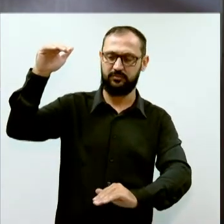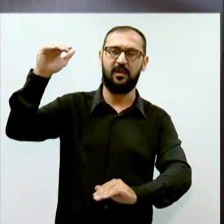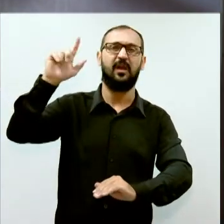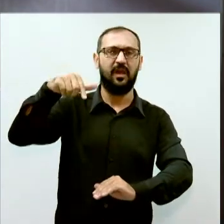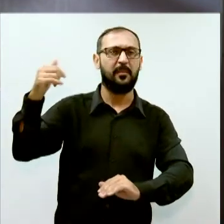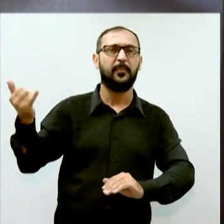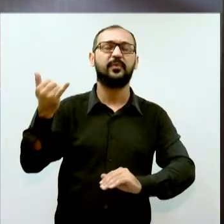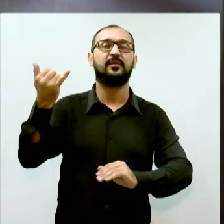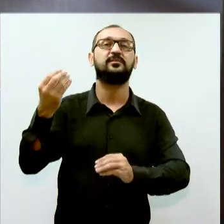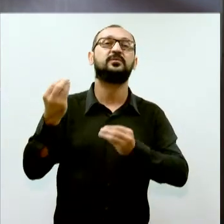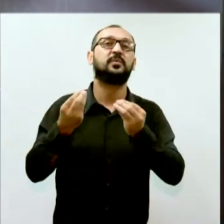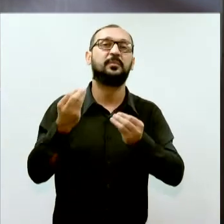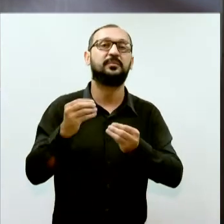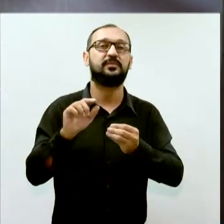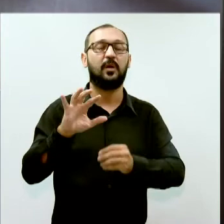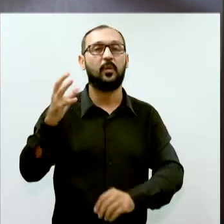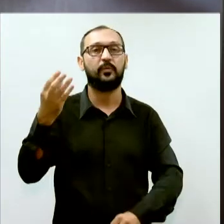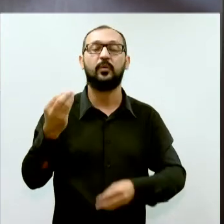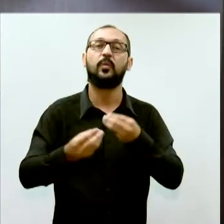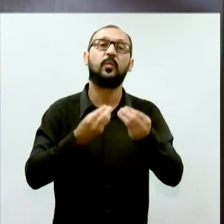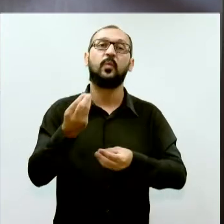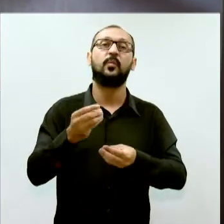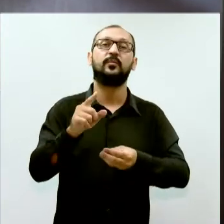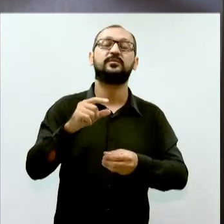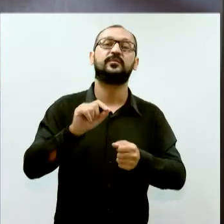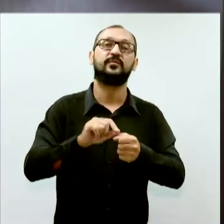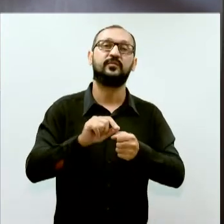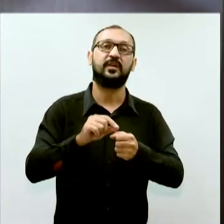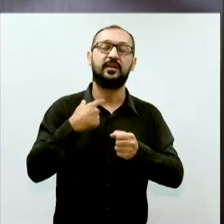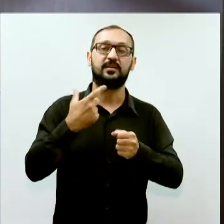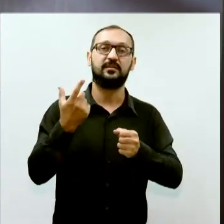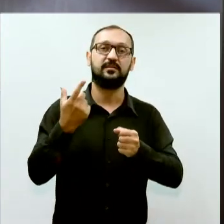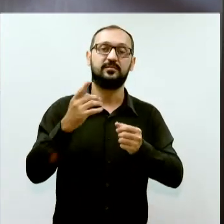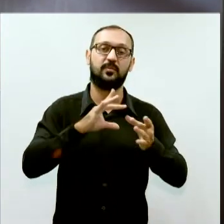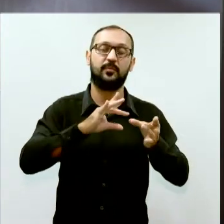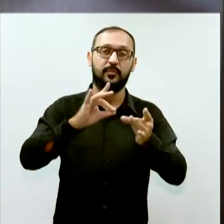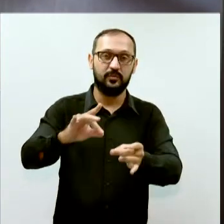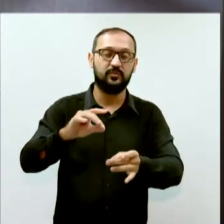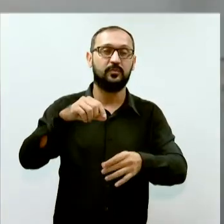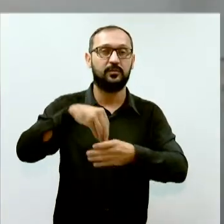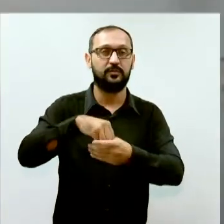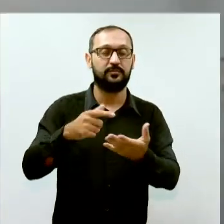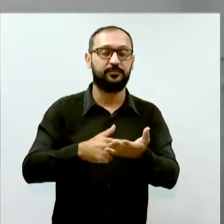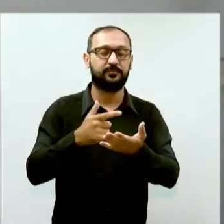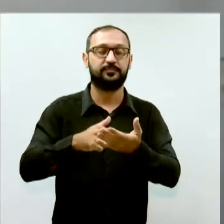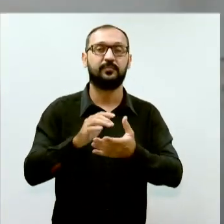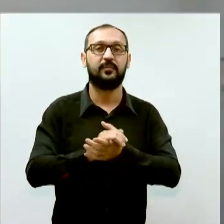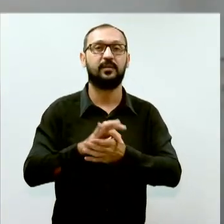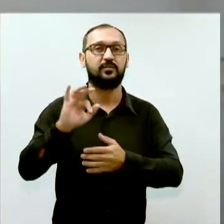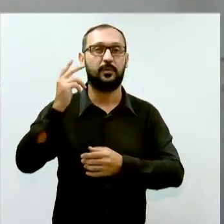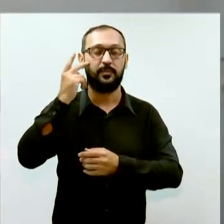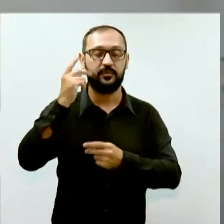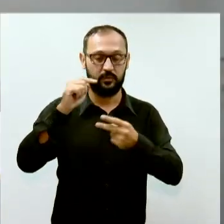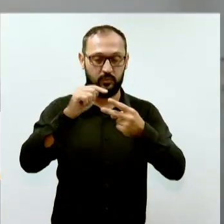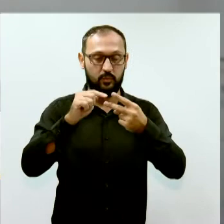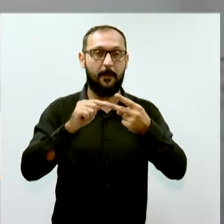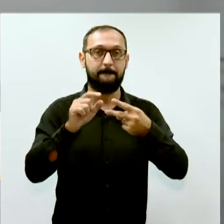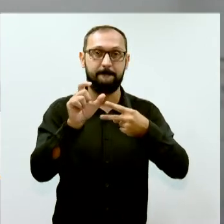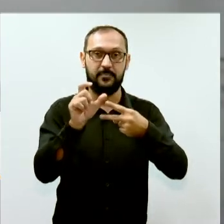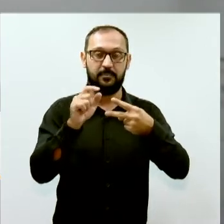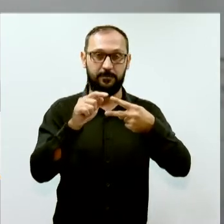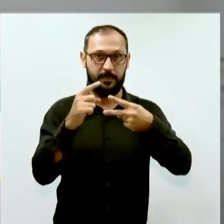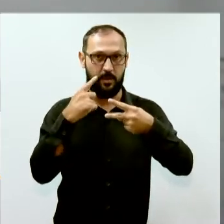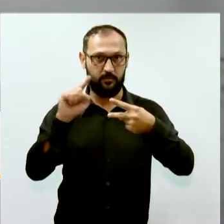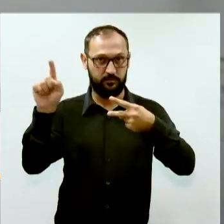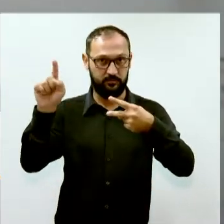importante. Como que isso acontece e de que maneira você fez esse retrato em O Toto? Em japonês tem duas palavras,